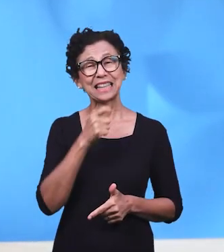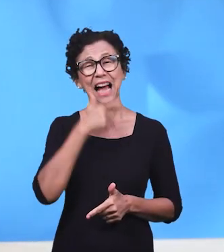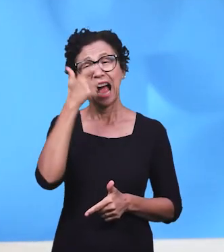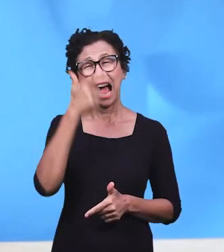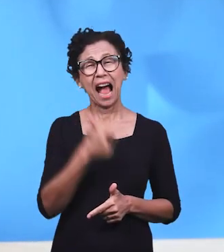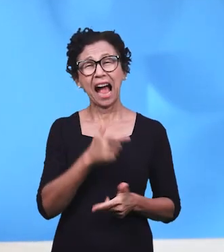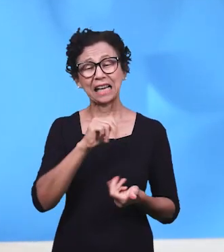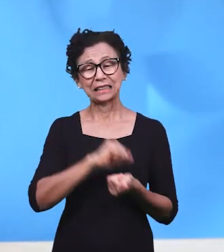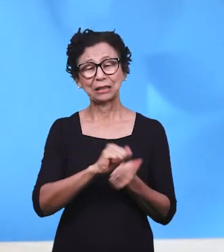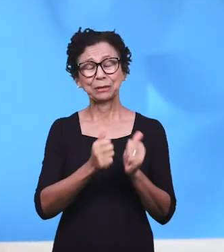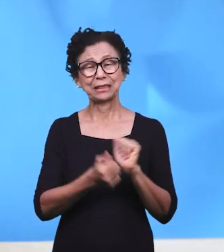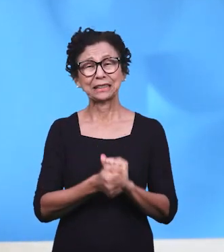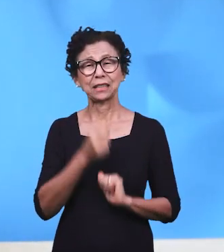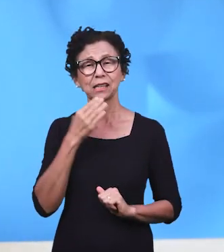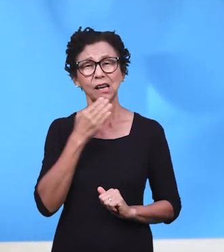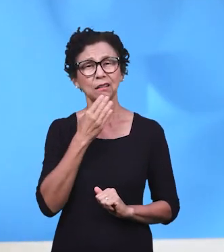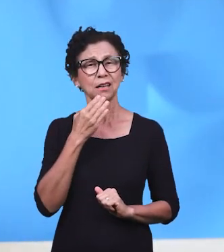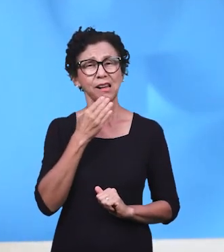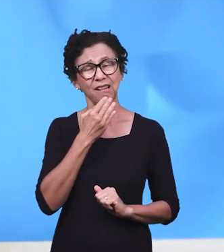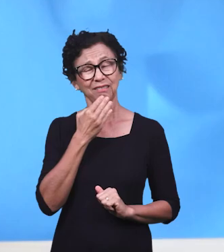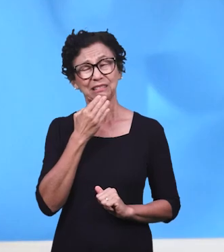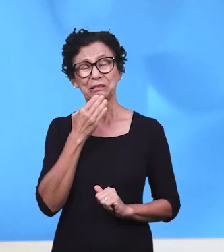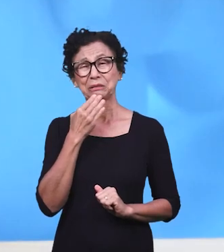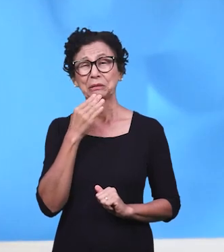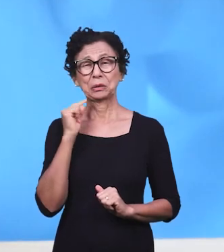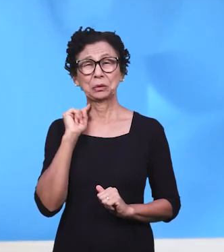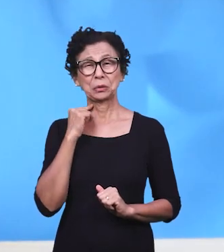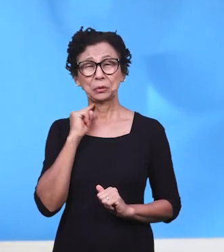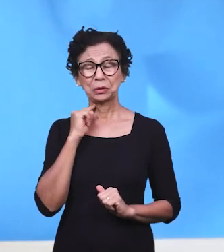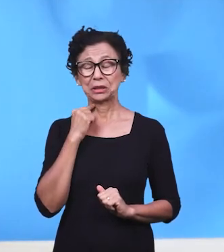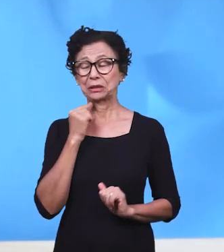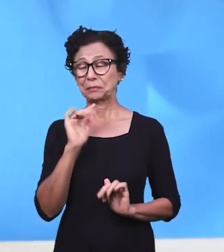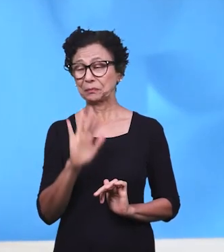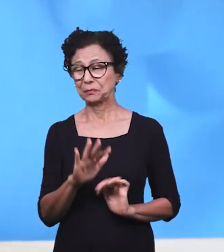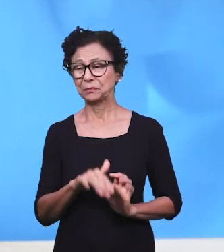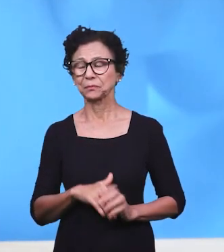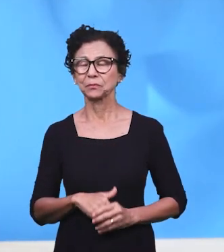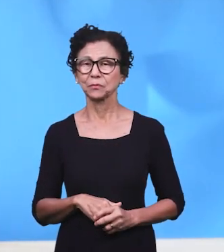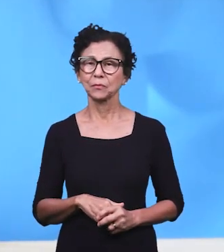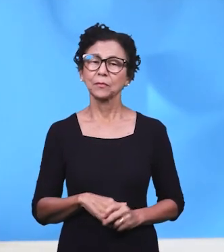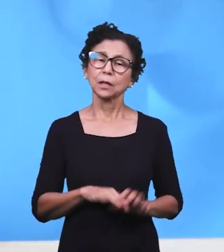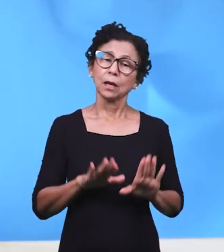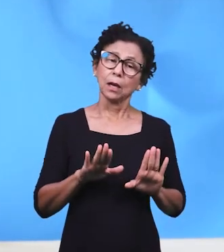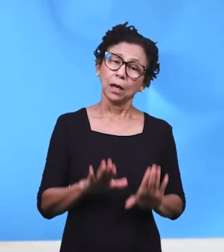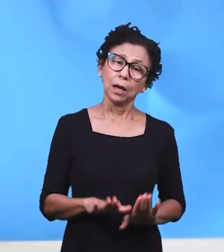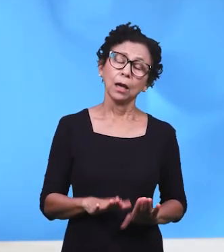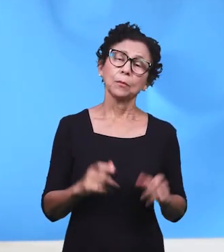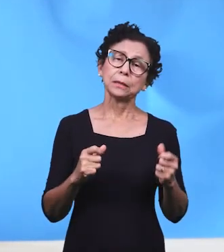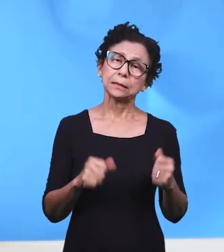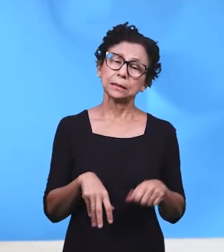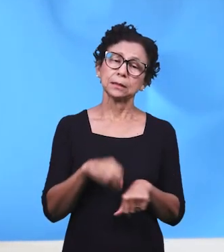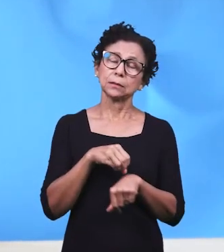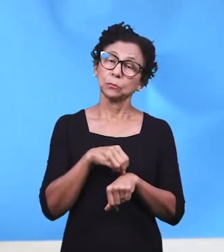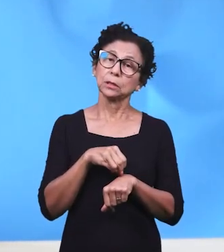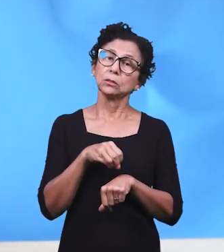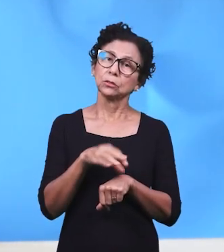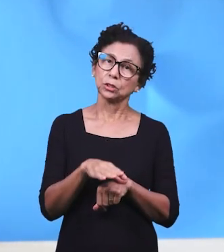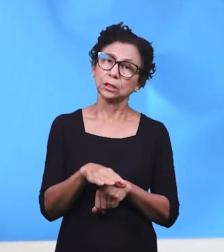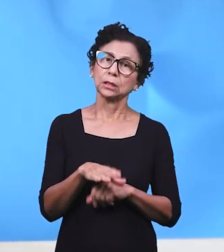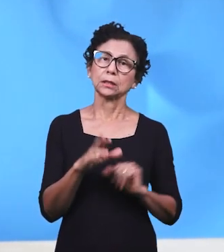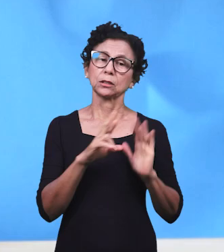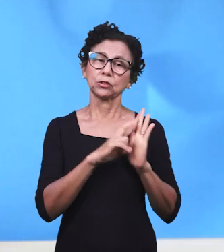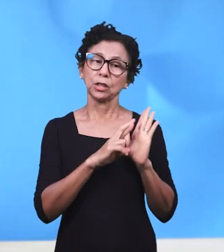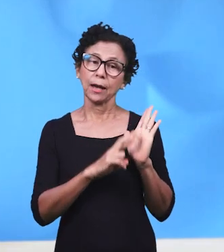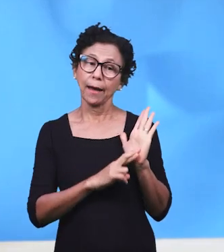adaptada, de uma prótese que não está em condições higiênicas, e aí a gente precisa trocar. Há sim uma regulamentação, uma indicação,